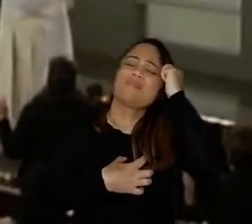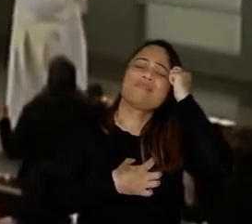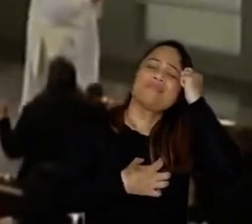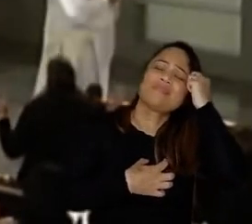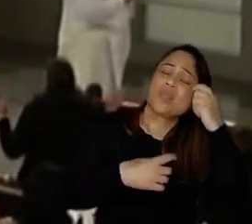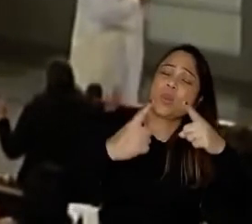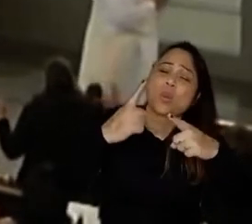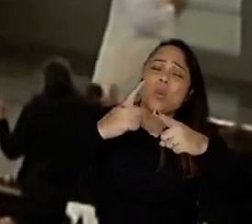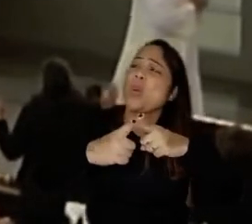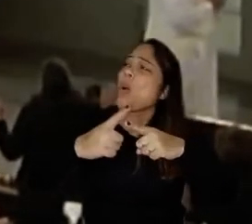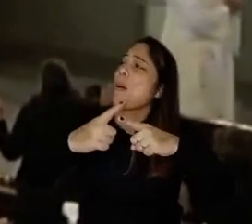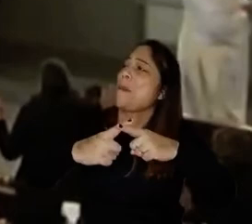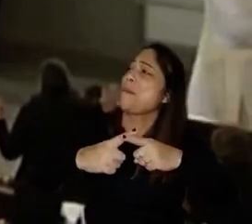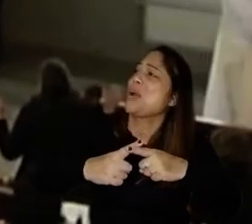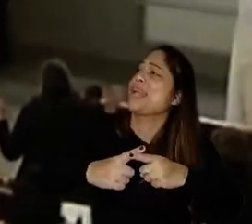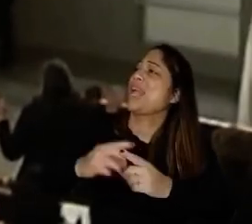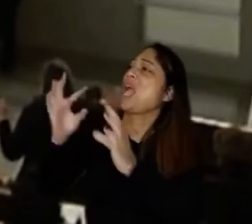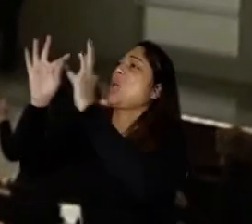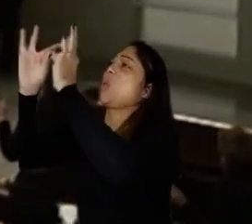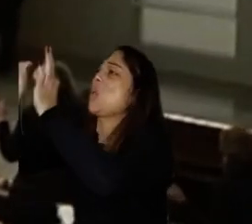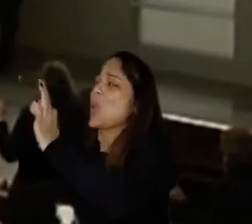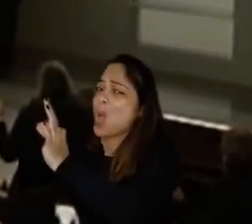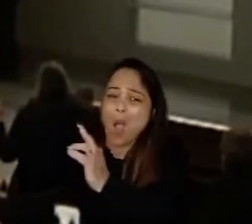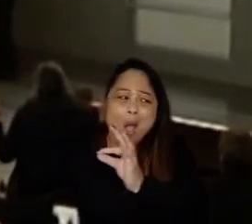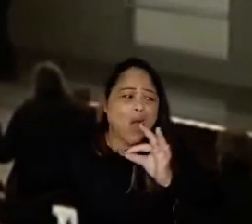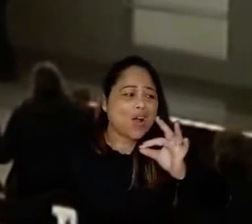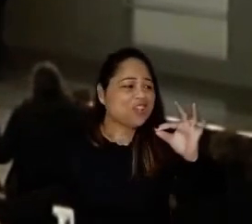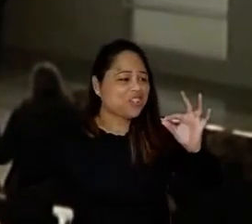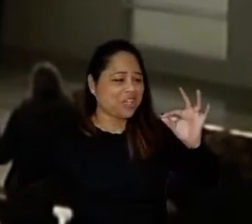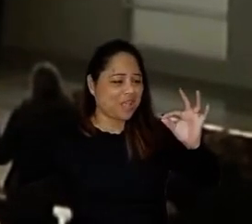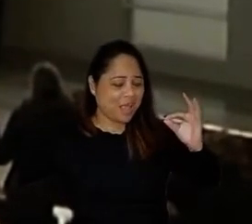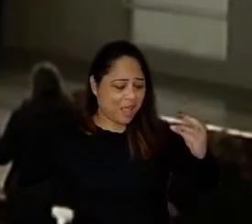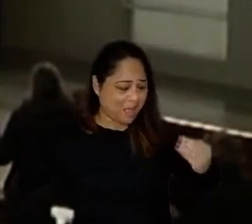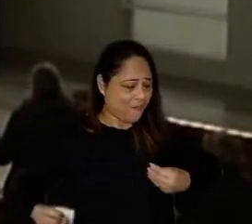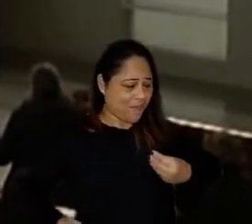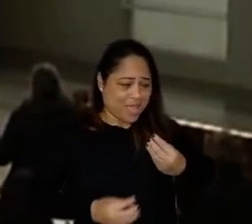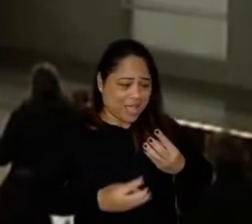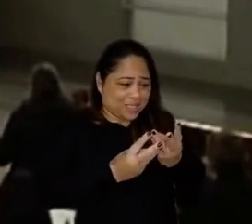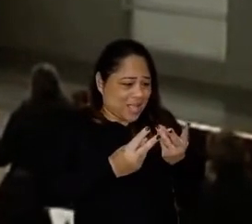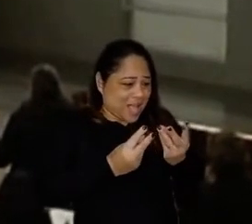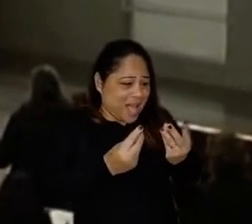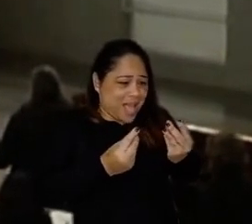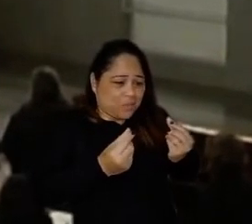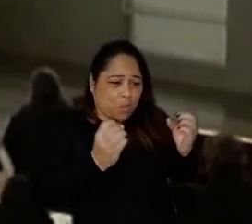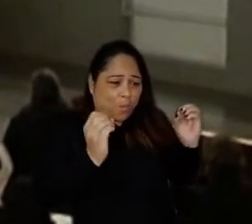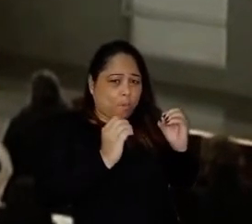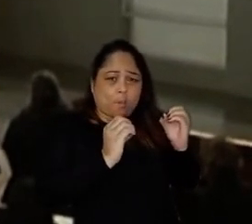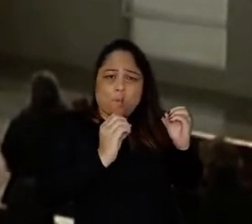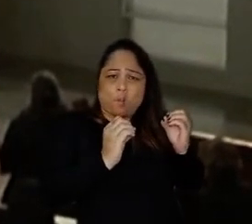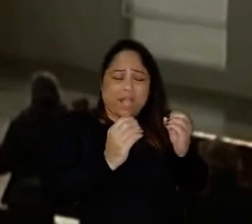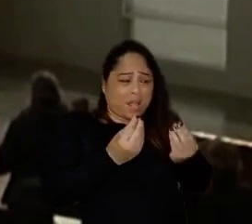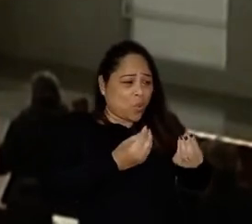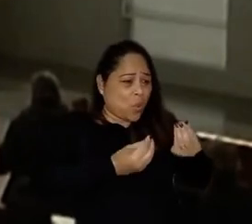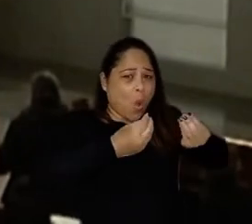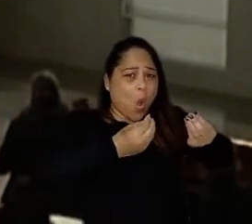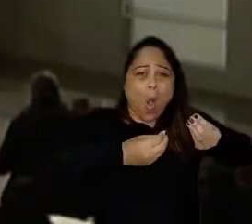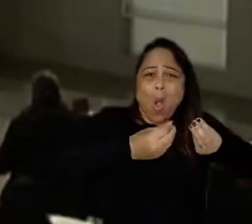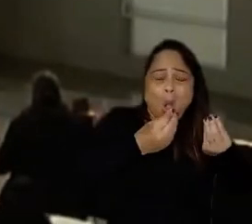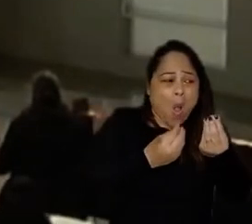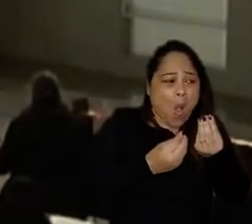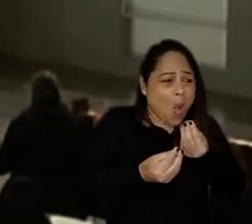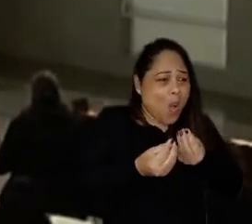Sem ti, Senhor, Sem ti nada podemos nada fazer. posso fazer.